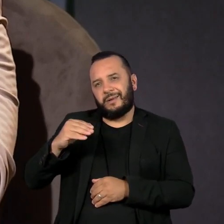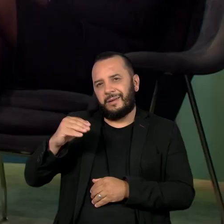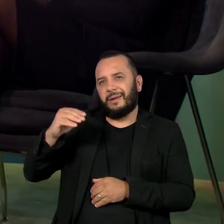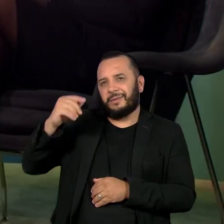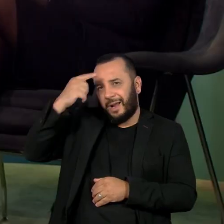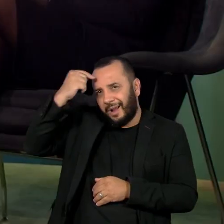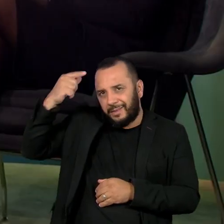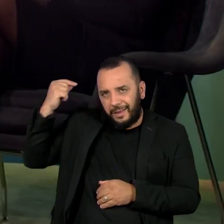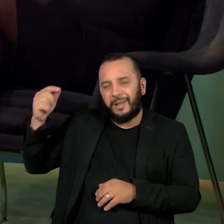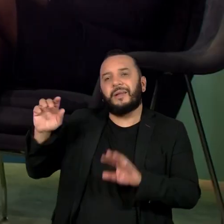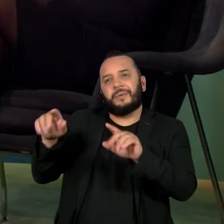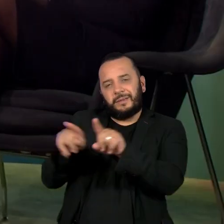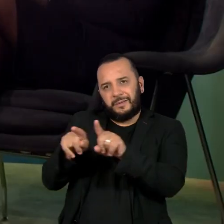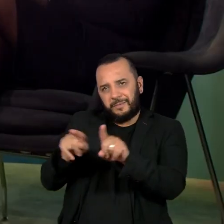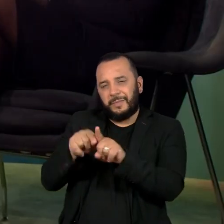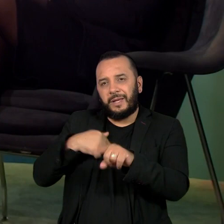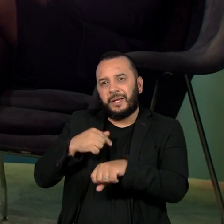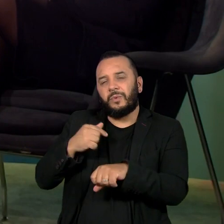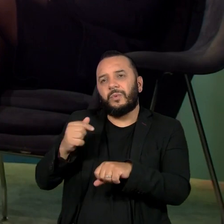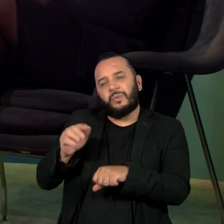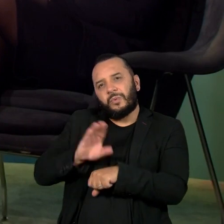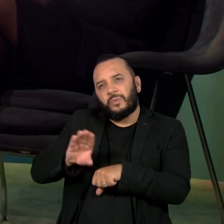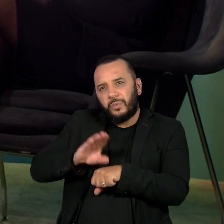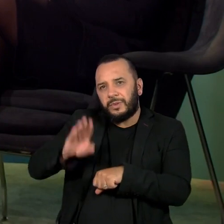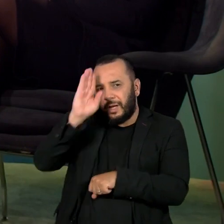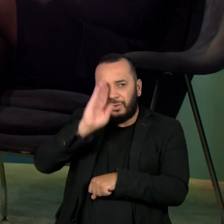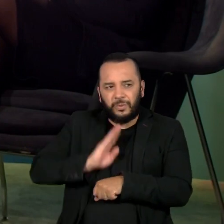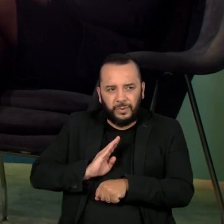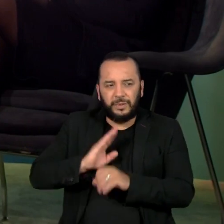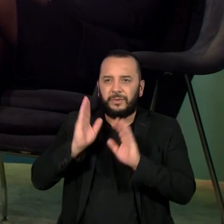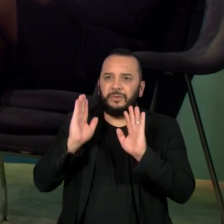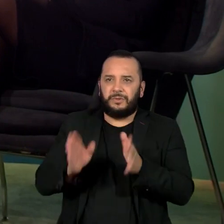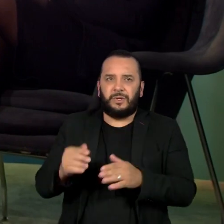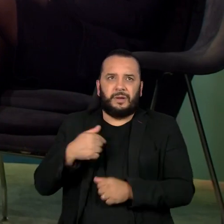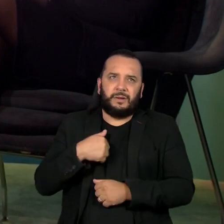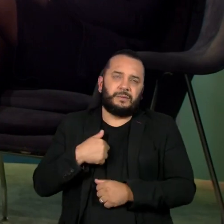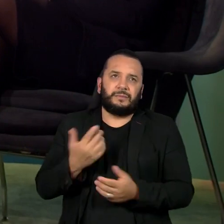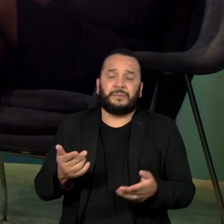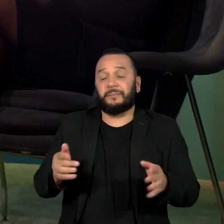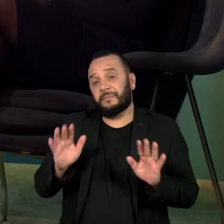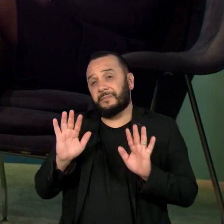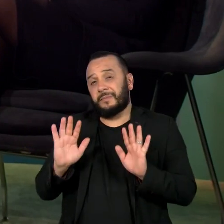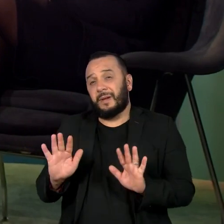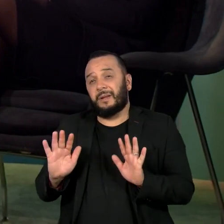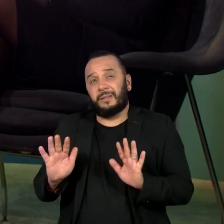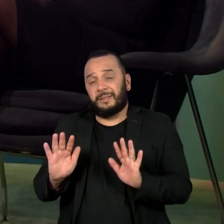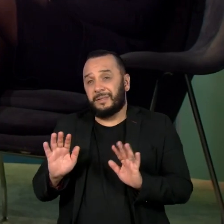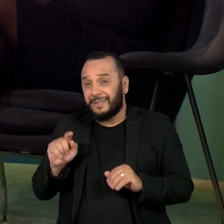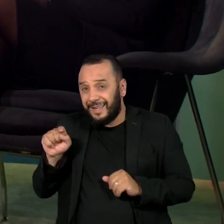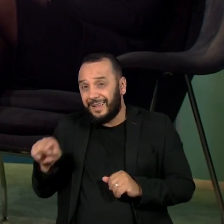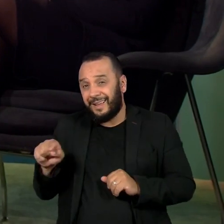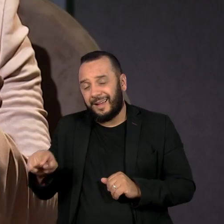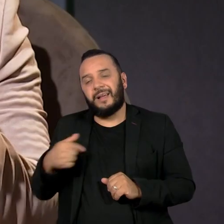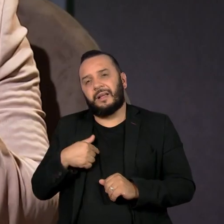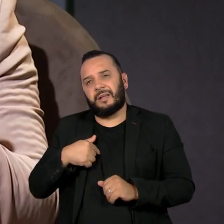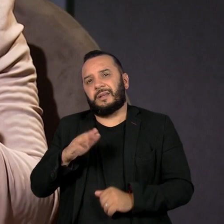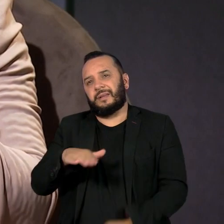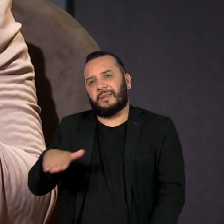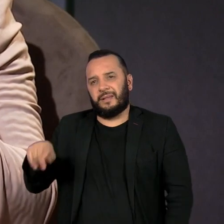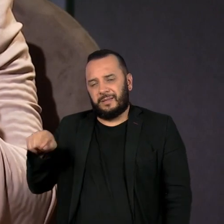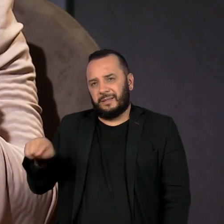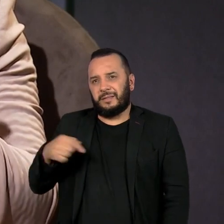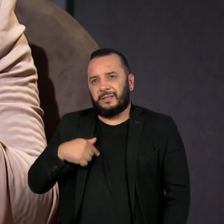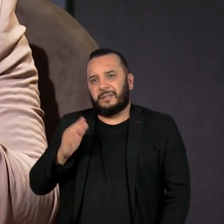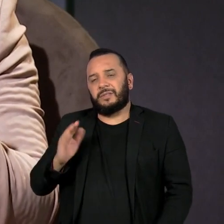exemplo, dando a formação. Isso ajuda. E aqueles também estão no mercado de trabalho. Mas, uma vez a gente garantindo que essa criança que está no ensino médio, ela